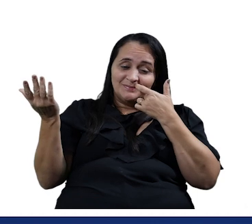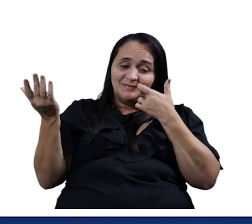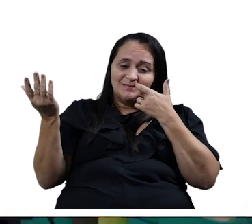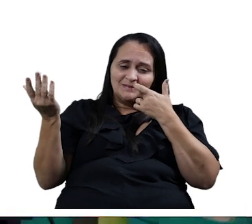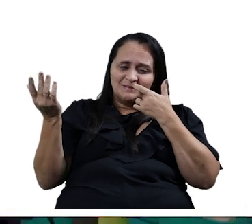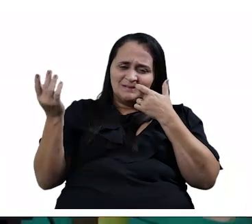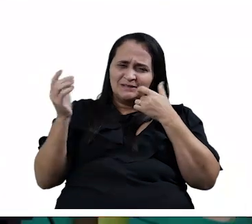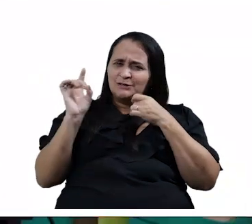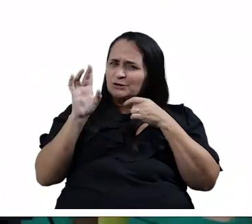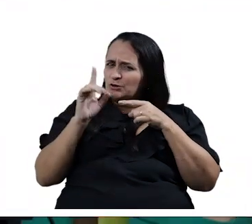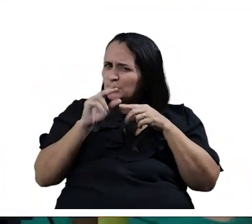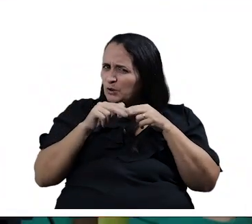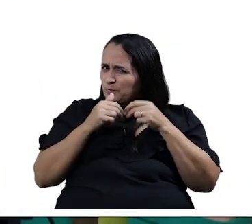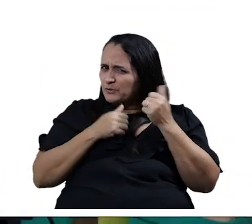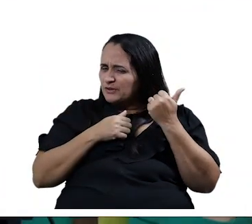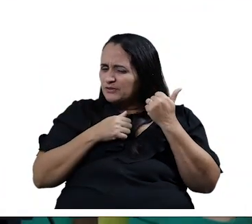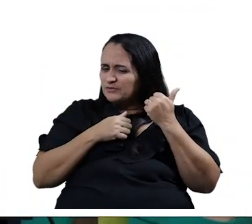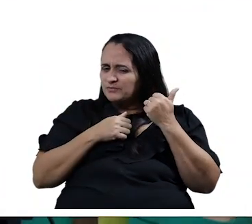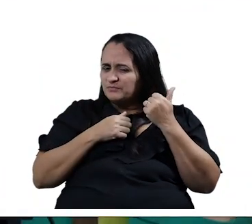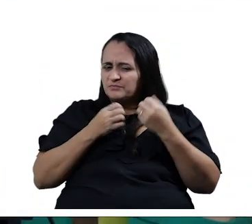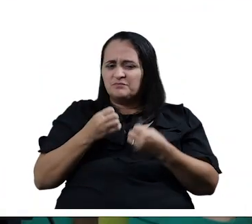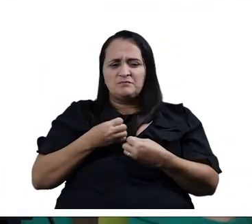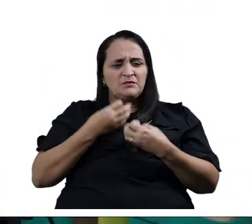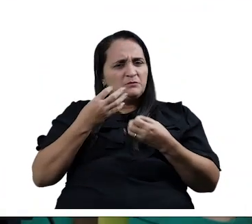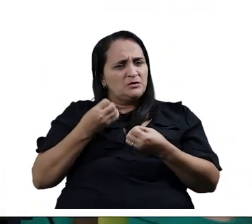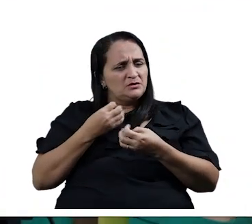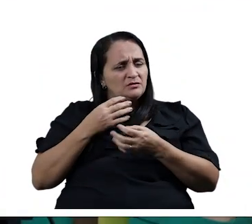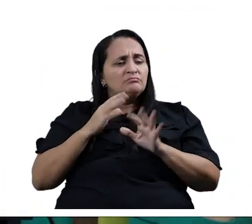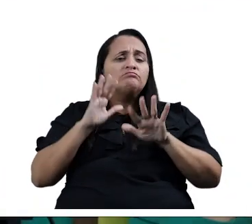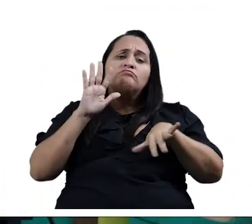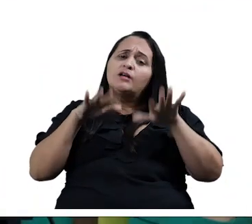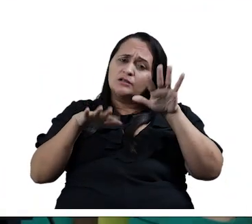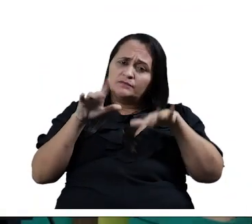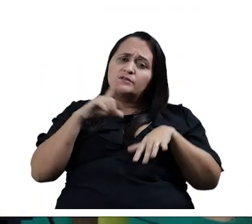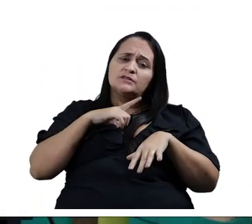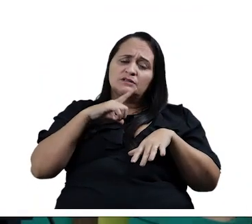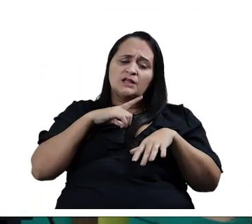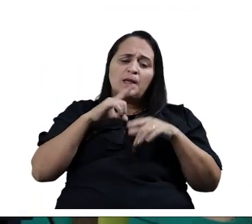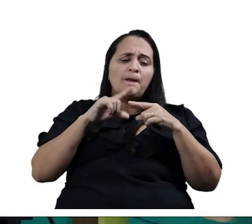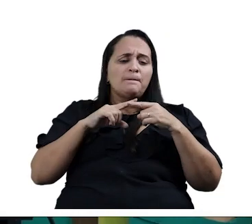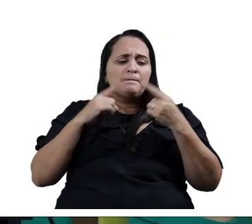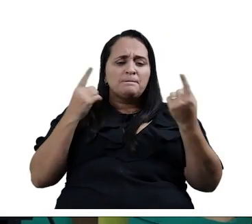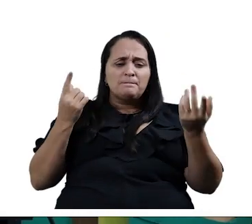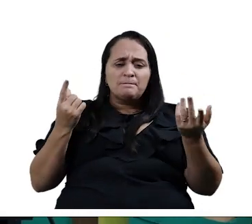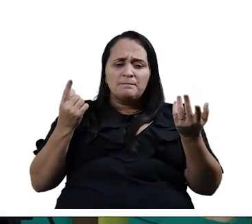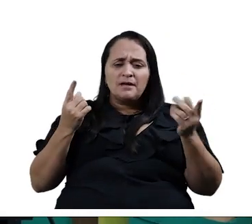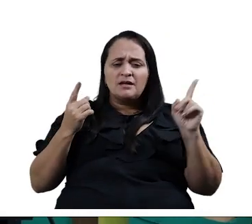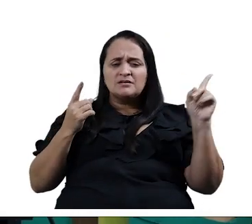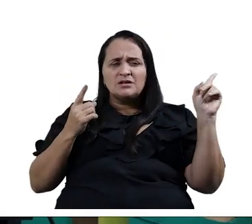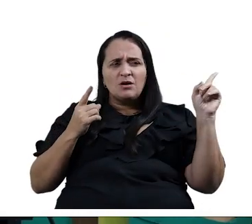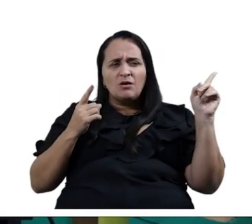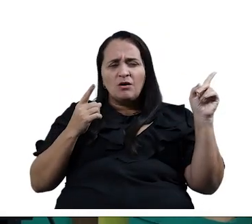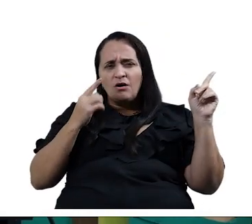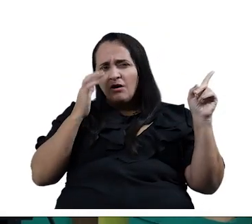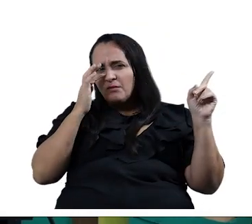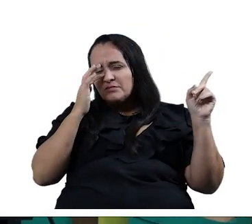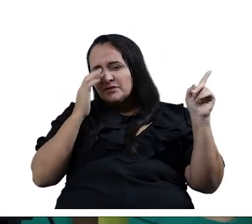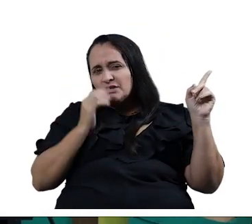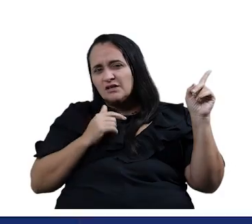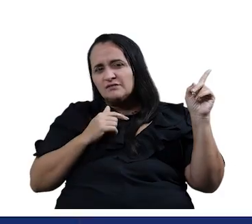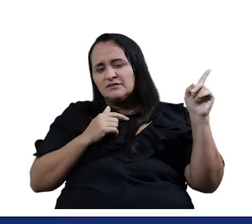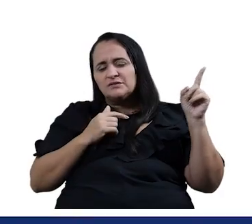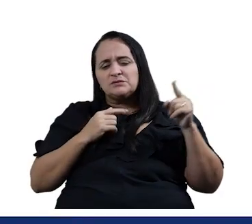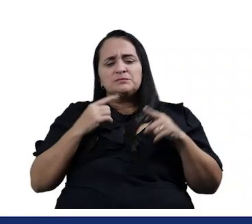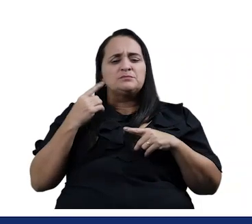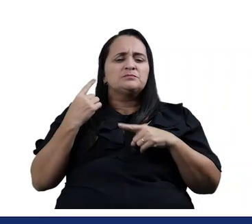notícia, tá? Ah, mas é só por isso? Será que nenhuma poesia tem título? Sim, às vezes a poesia pode ter título, tá?